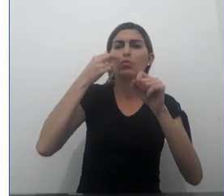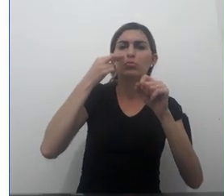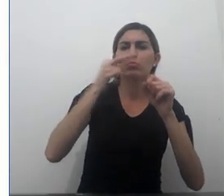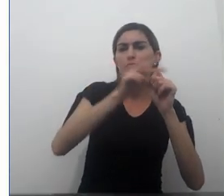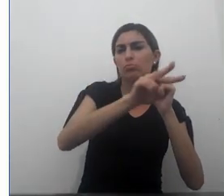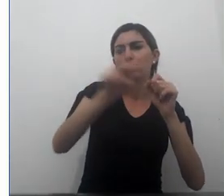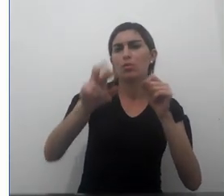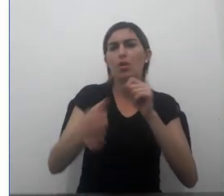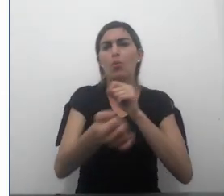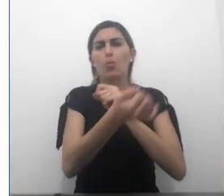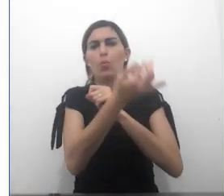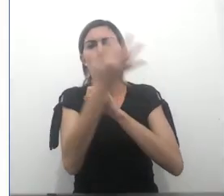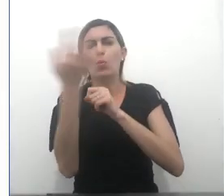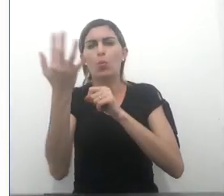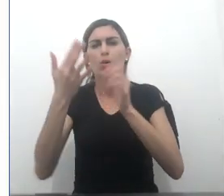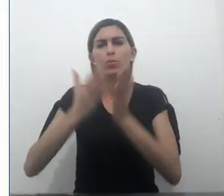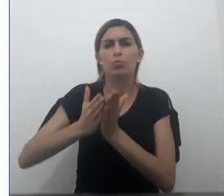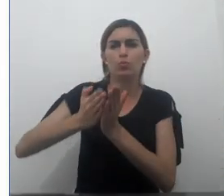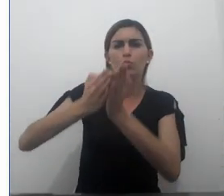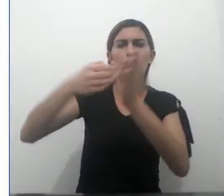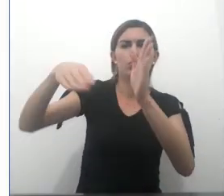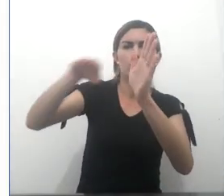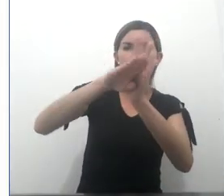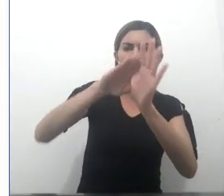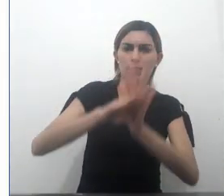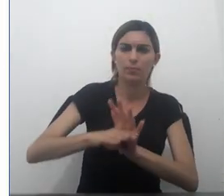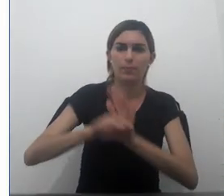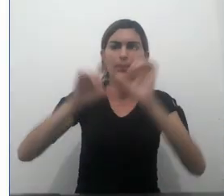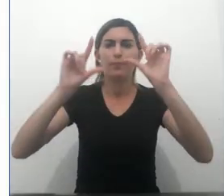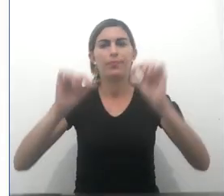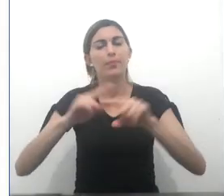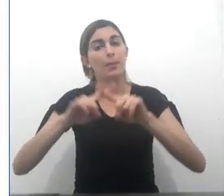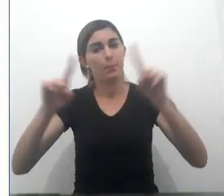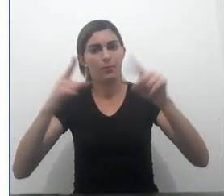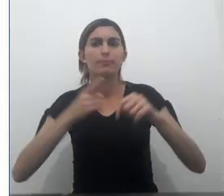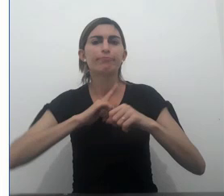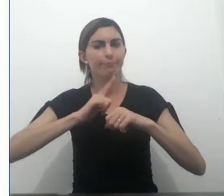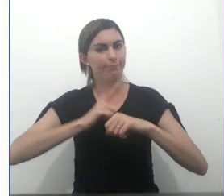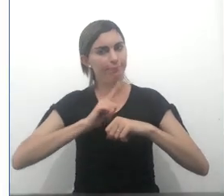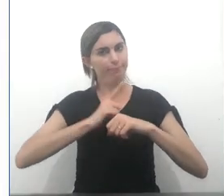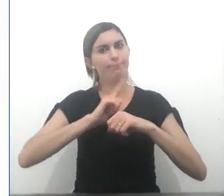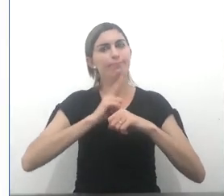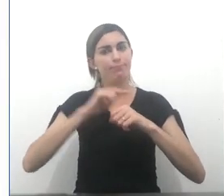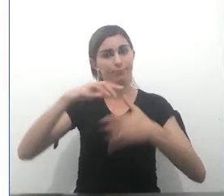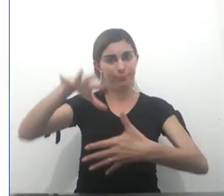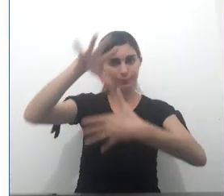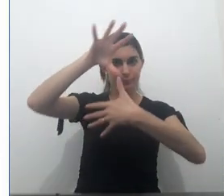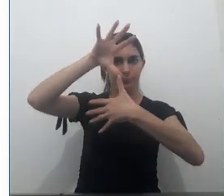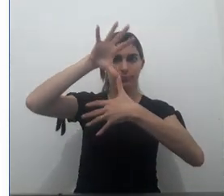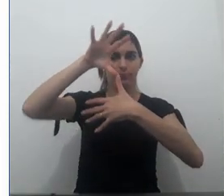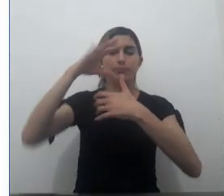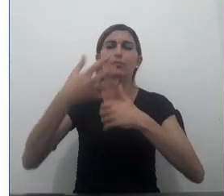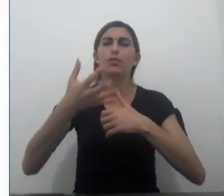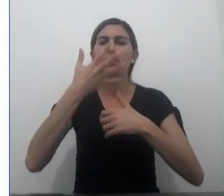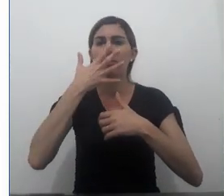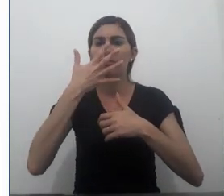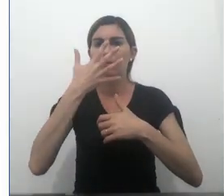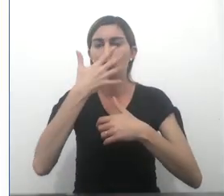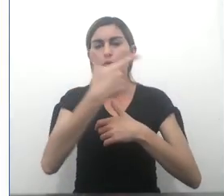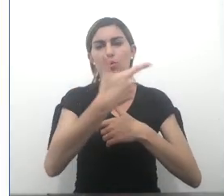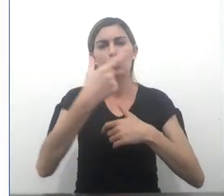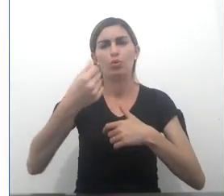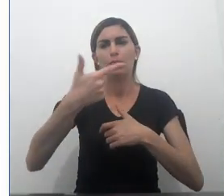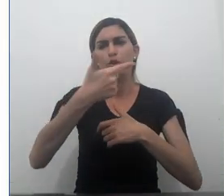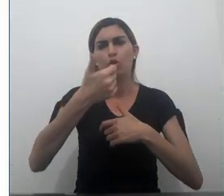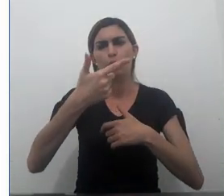observar, existem também uma quantidade de portos, mesmo que mínima, mas existem. Esse mapa, gente, que a gente está observando é um mapa